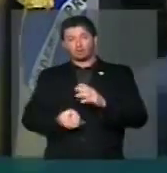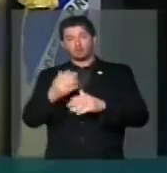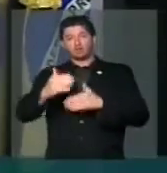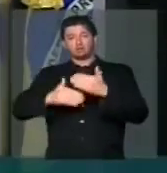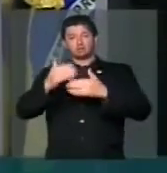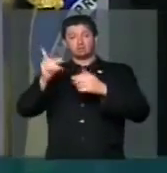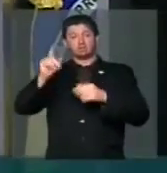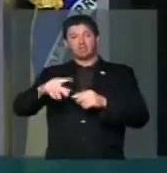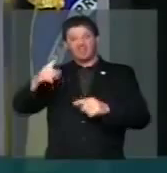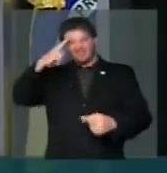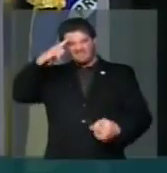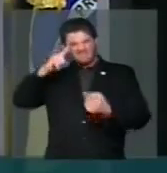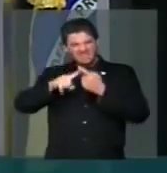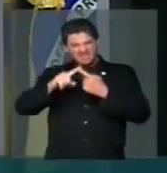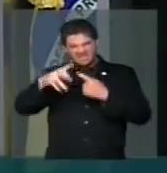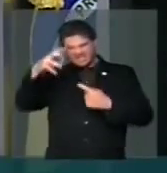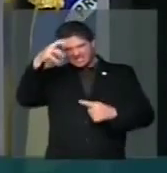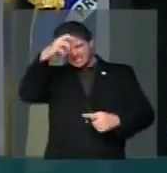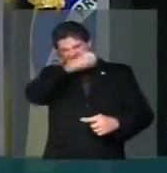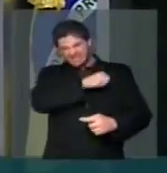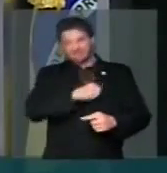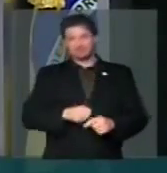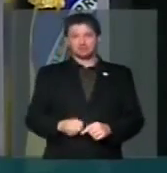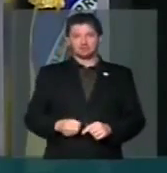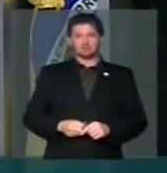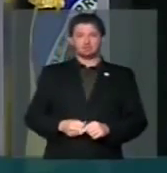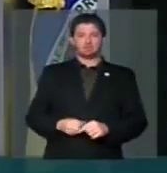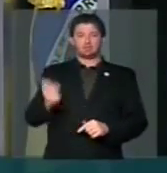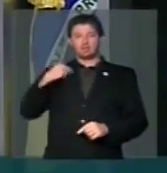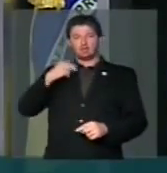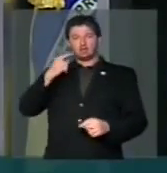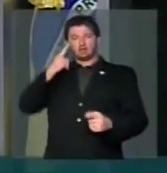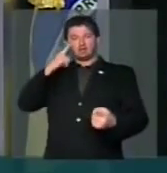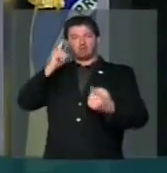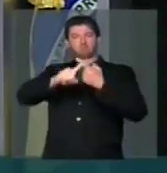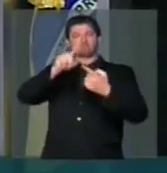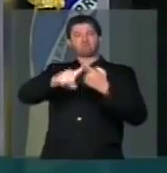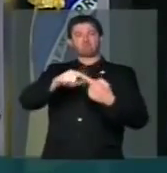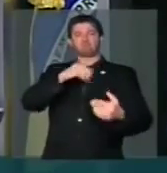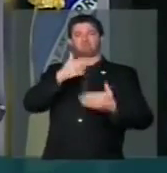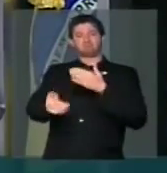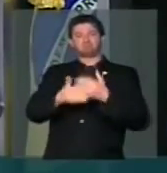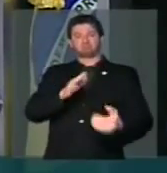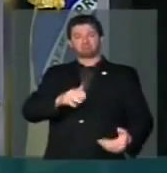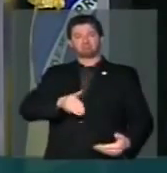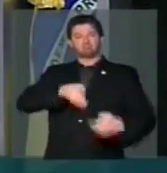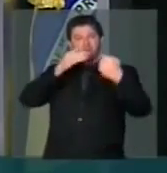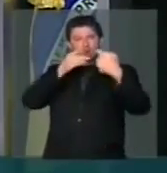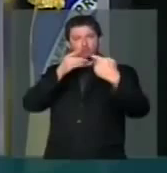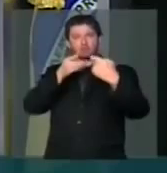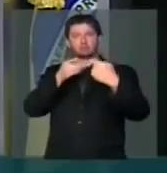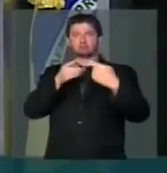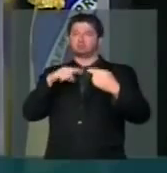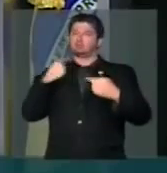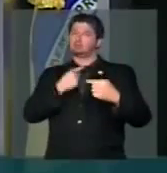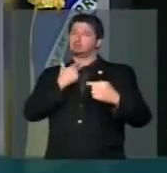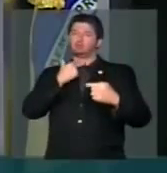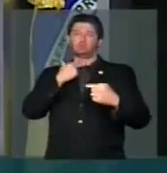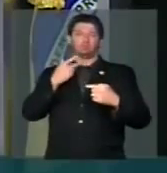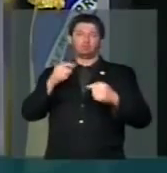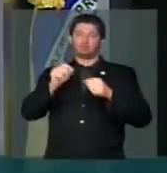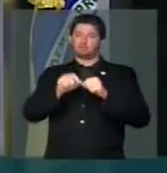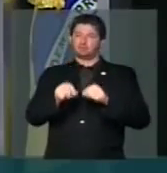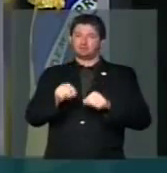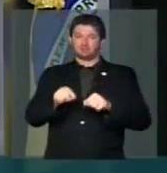a cultura da vingança, que é a vingança do olho por olho, do dente por dente. Nós não podemos